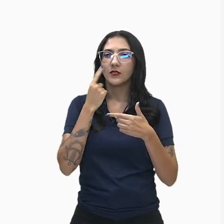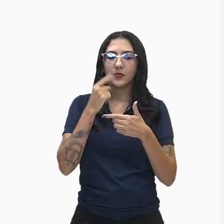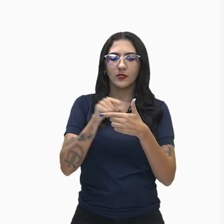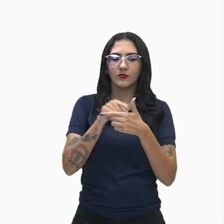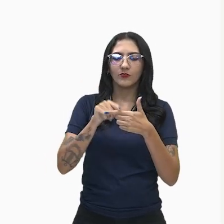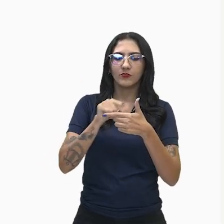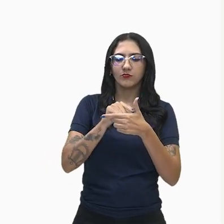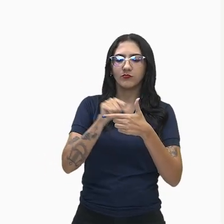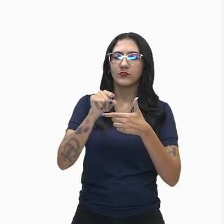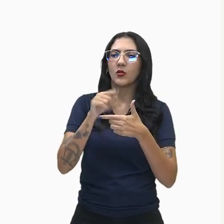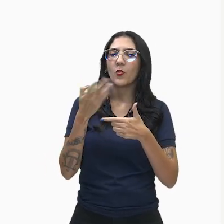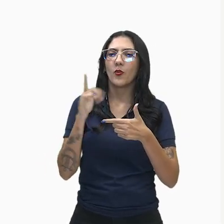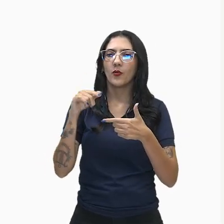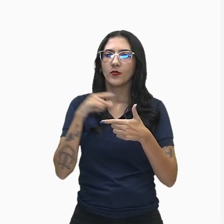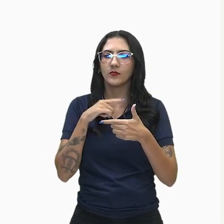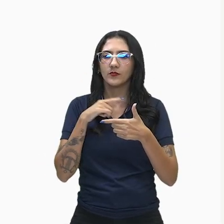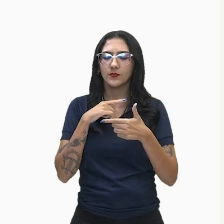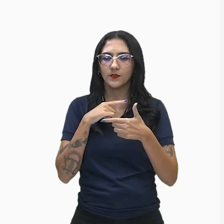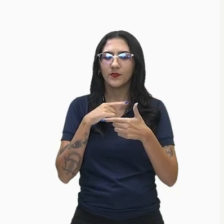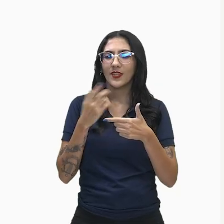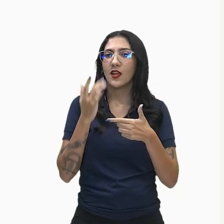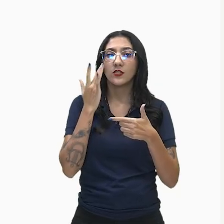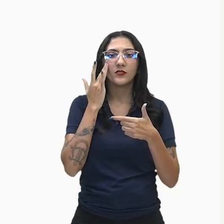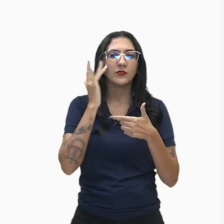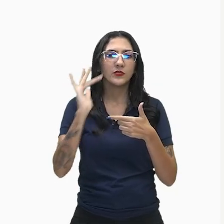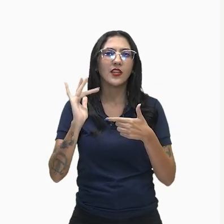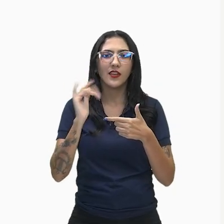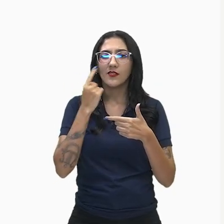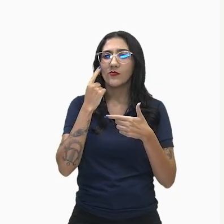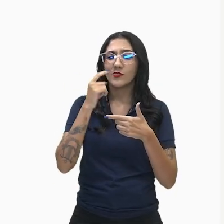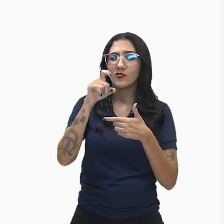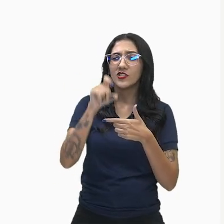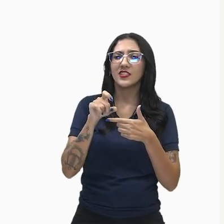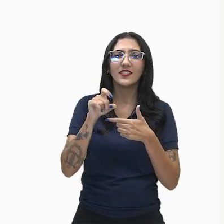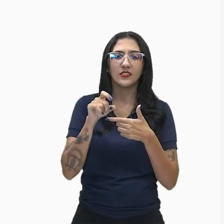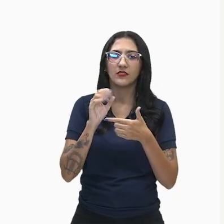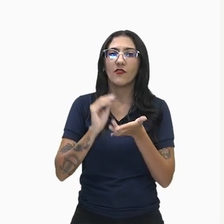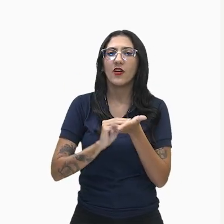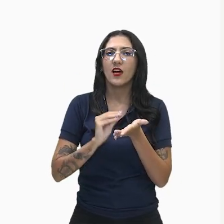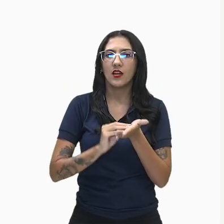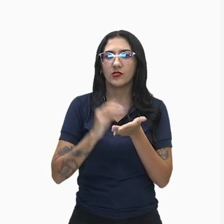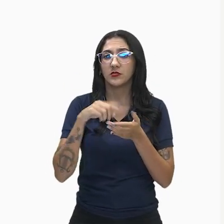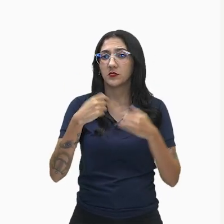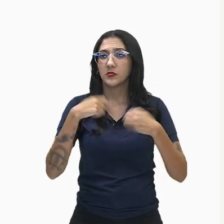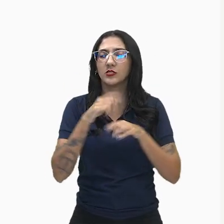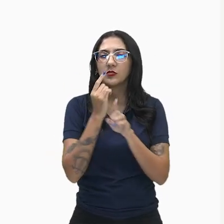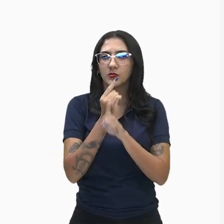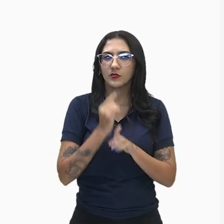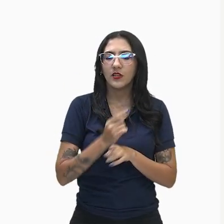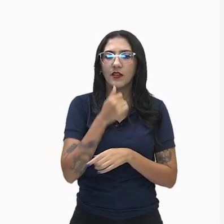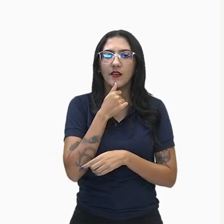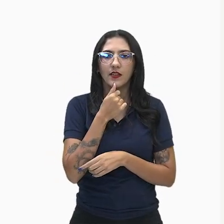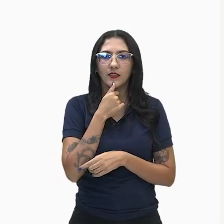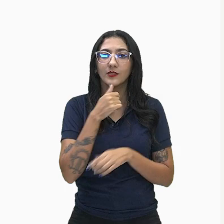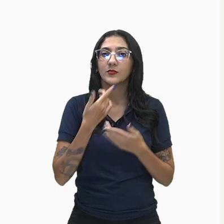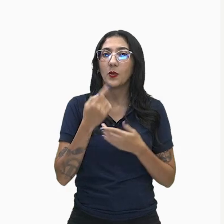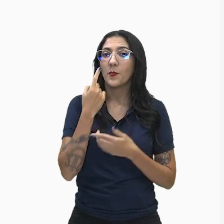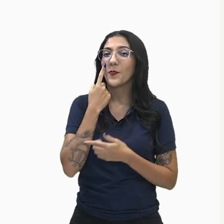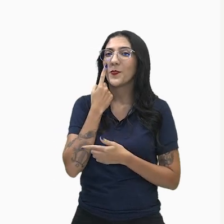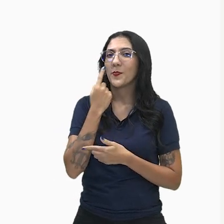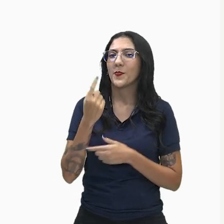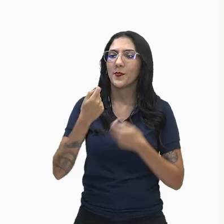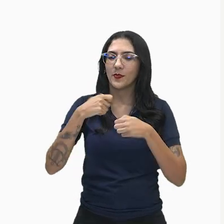vale? Ah, não sei quanto vale. É justamente o que nós estamos tentando descobrir, que nós precisamos descobrir. Então, nós